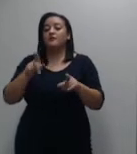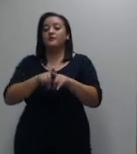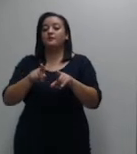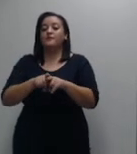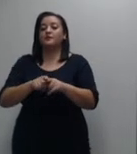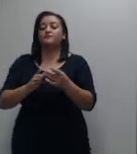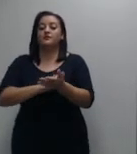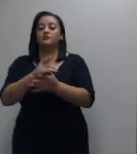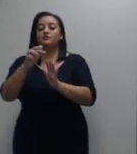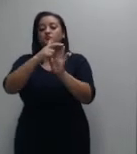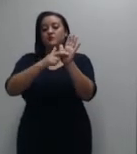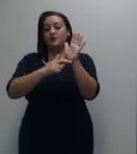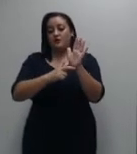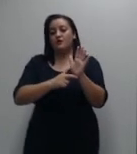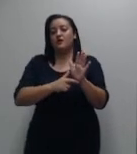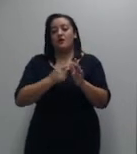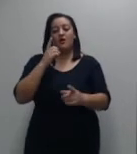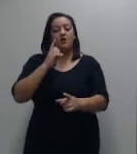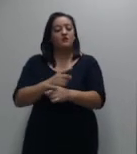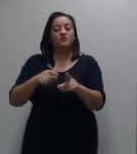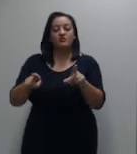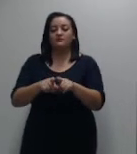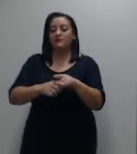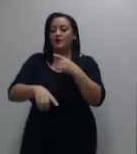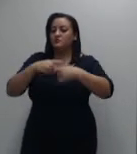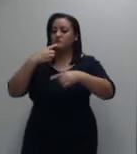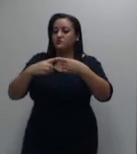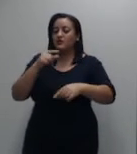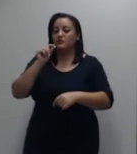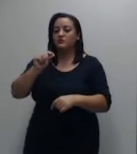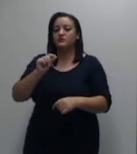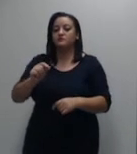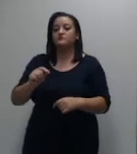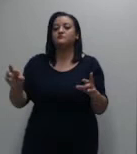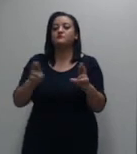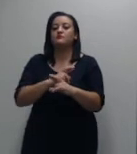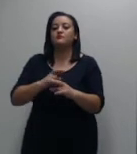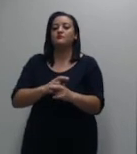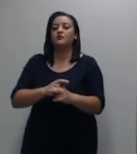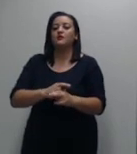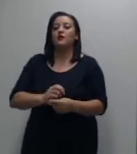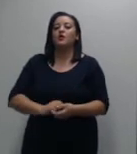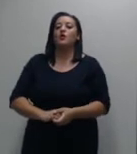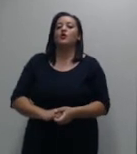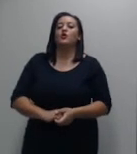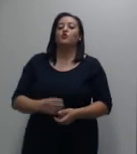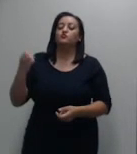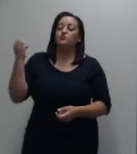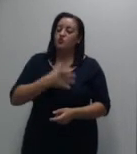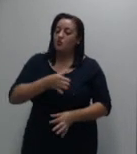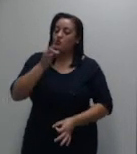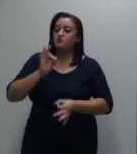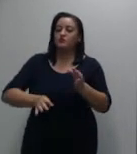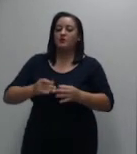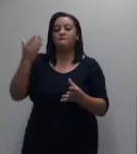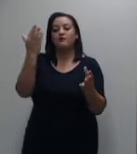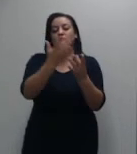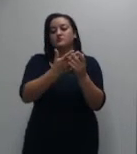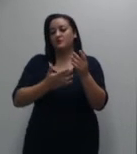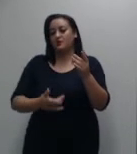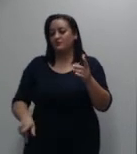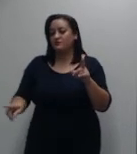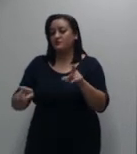um dos paradigmas se encontra essa discussão envolvendo a reabertura do julgamento dos embargos